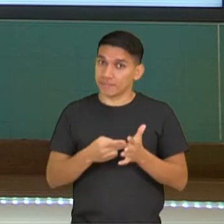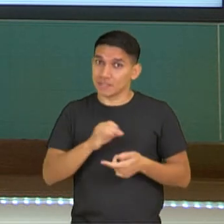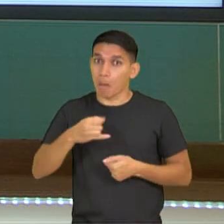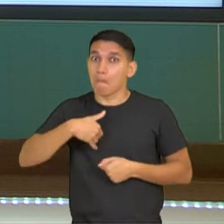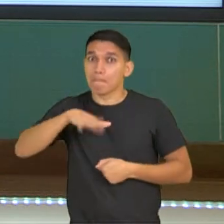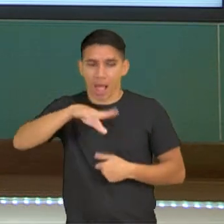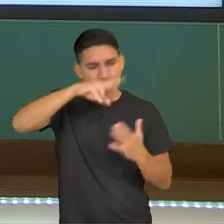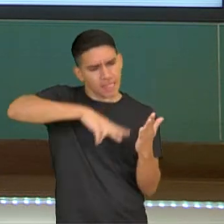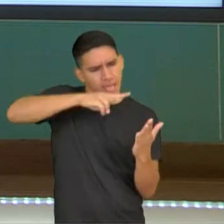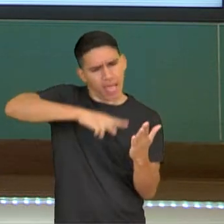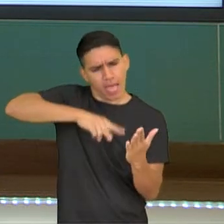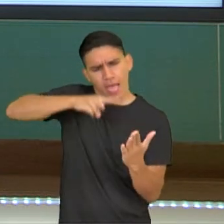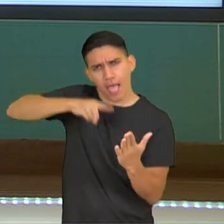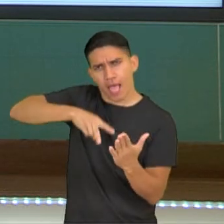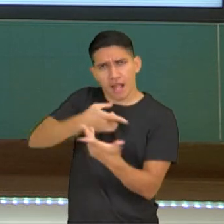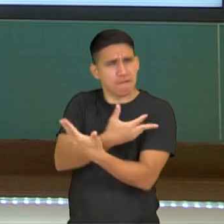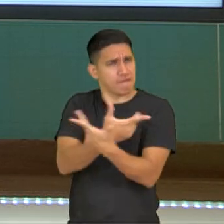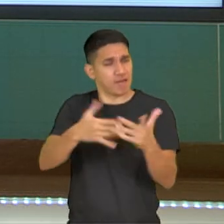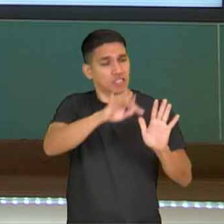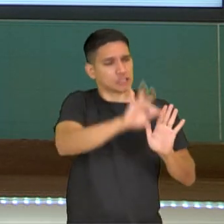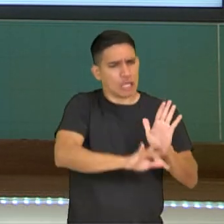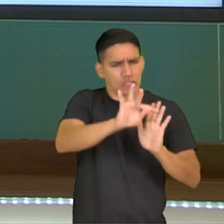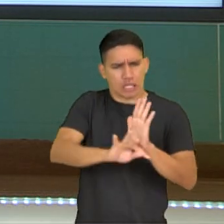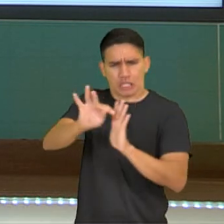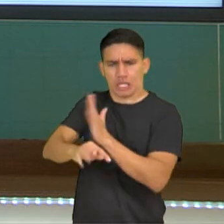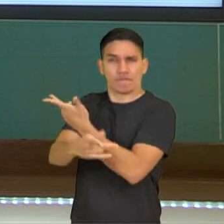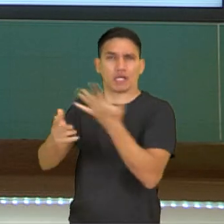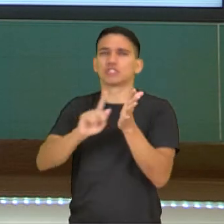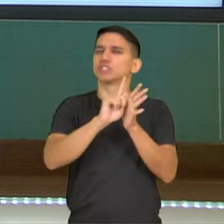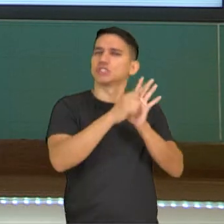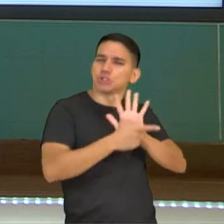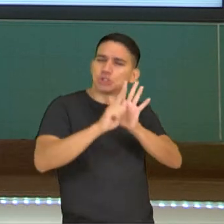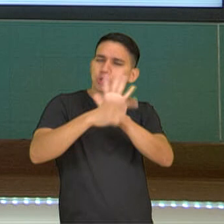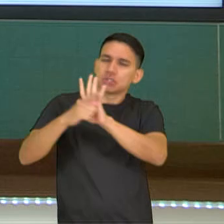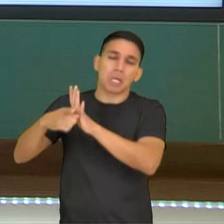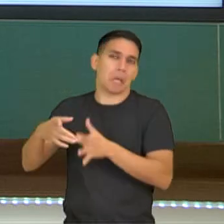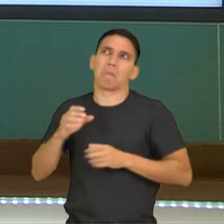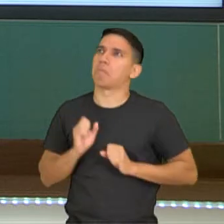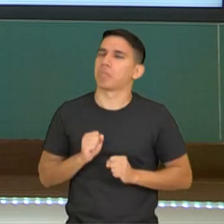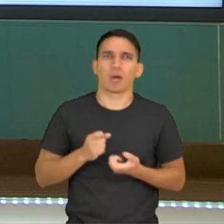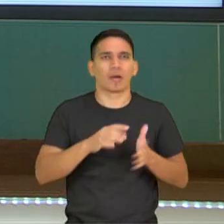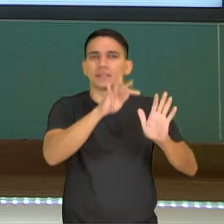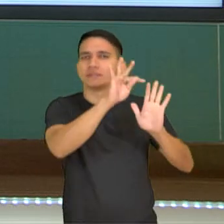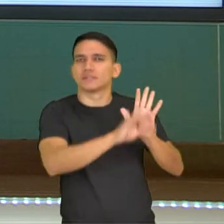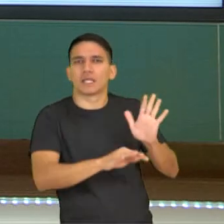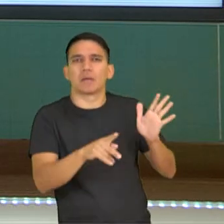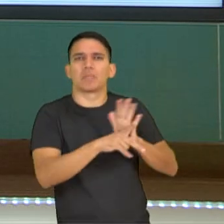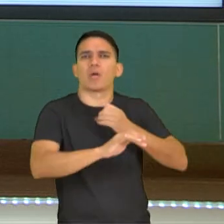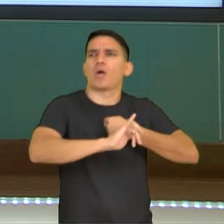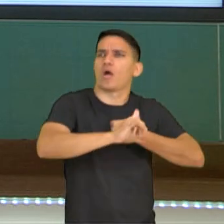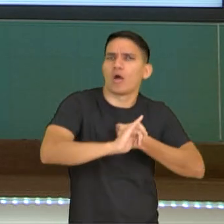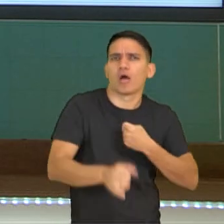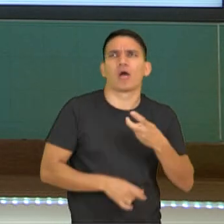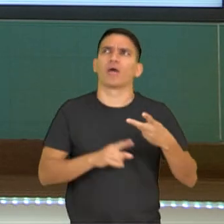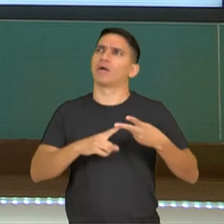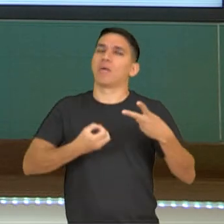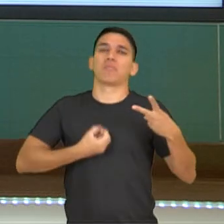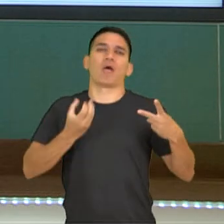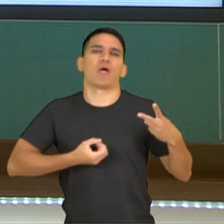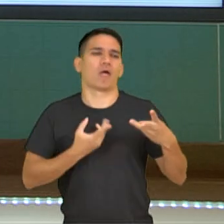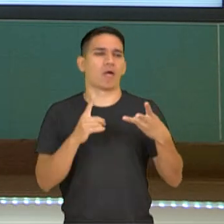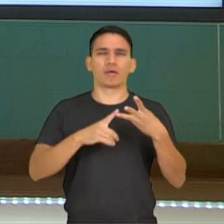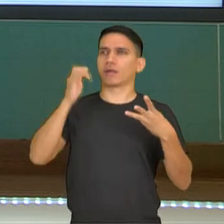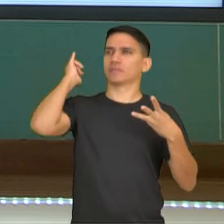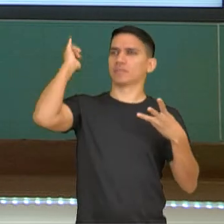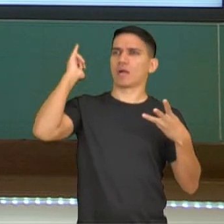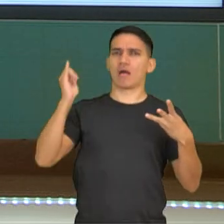leio diversos textos de diversos gêneros, né? Posso ler textos crônica, poesia,